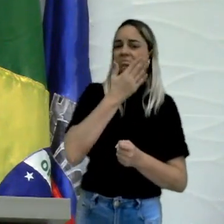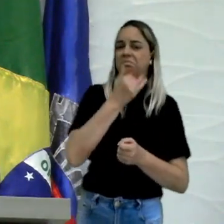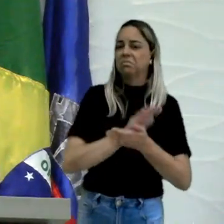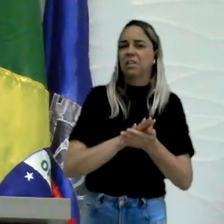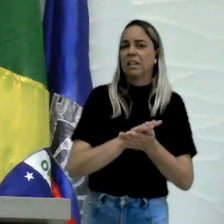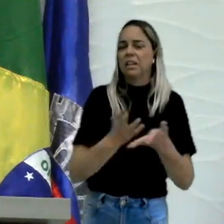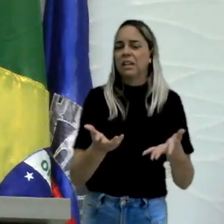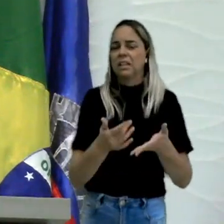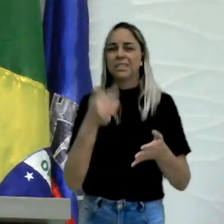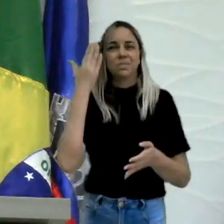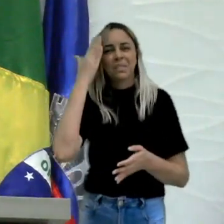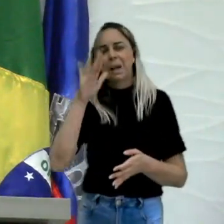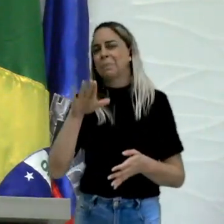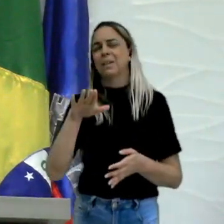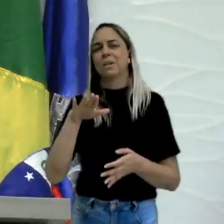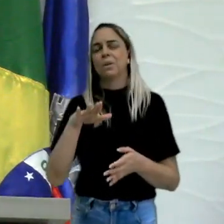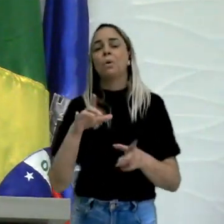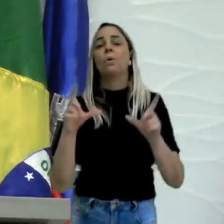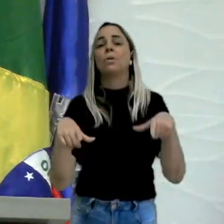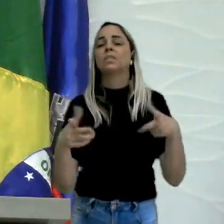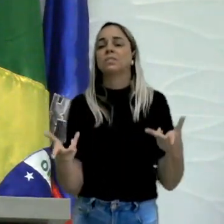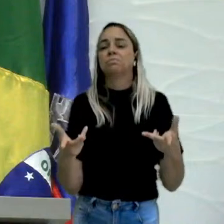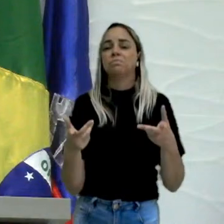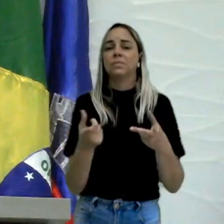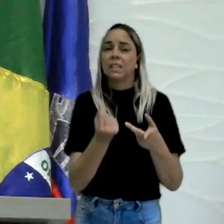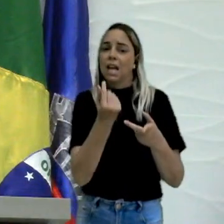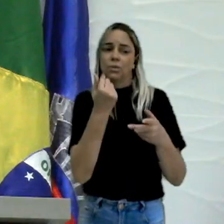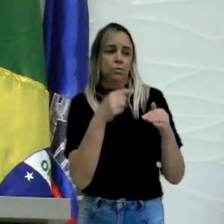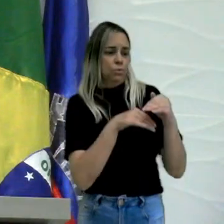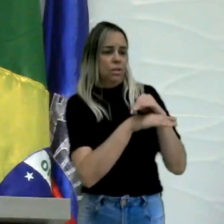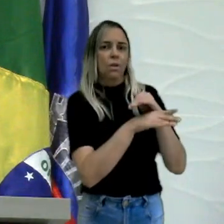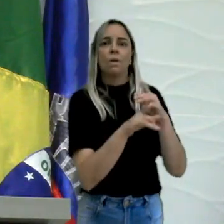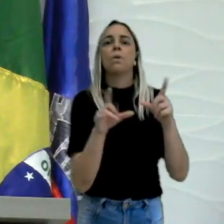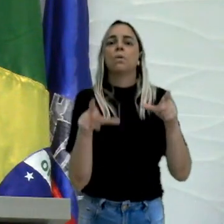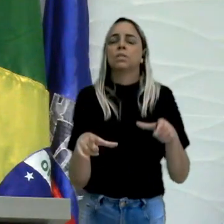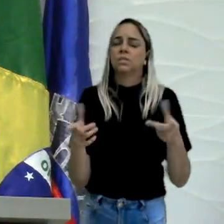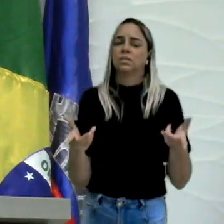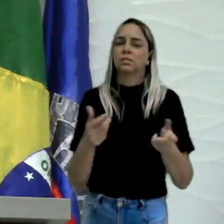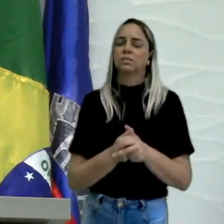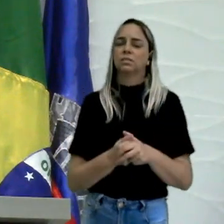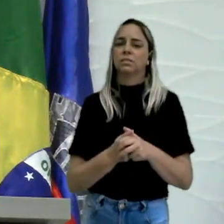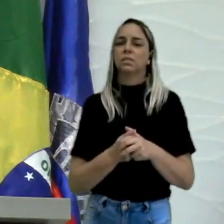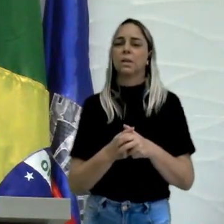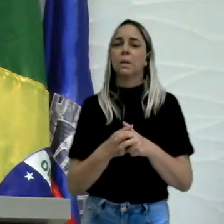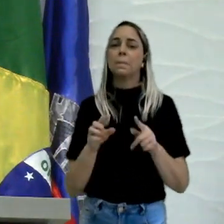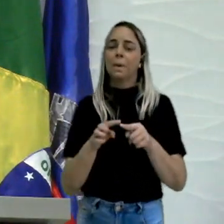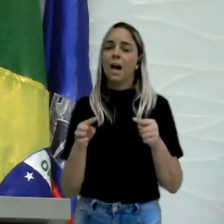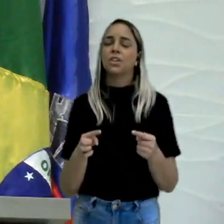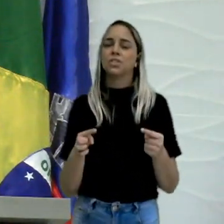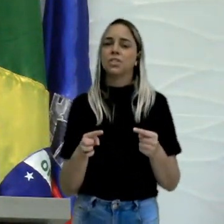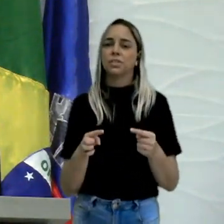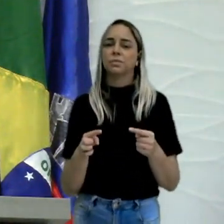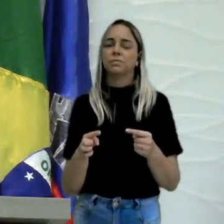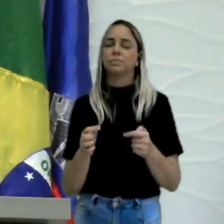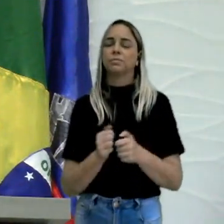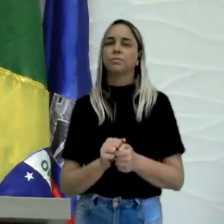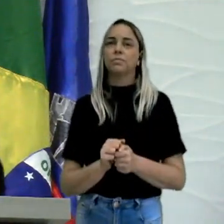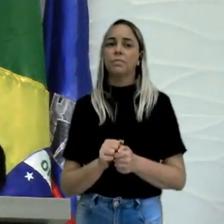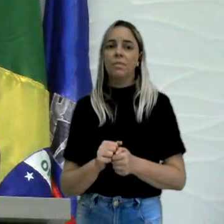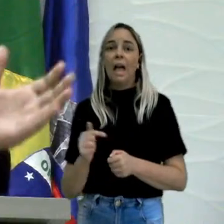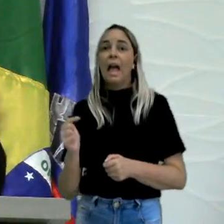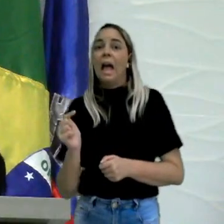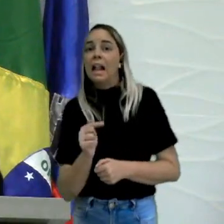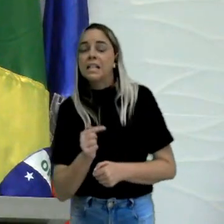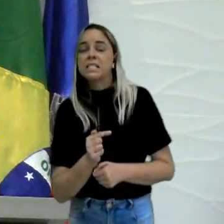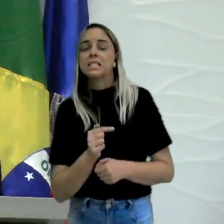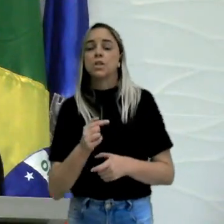não sabe aonde que entrou esse dinheiro. Mas eles entraram aqui